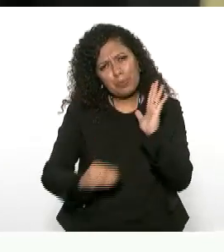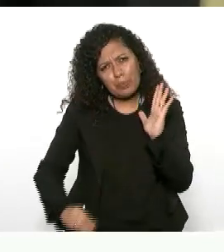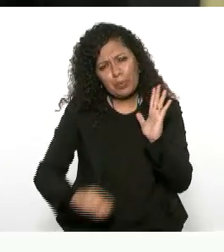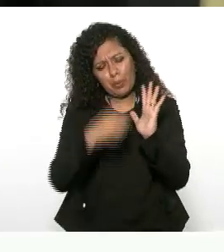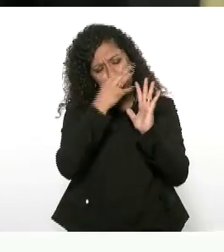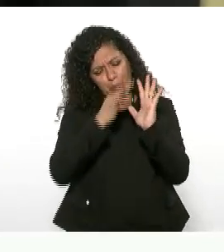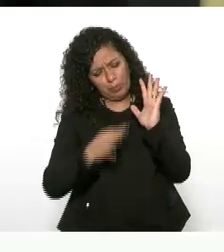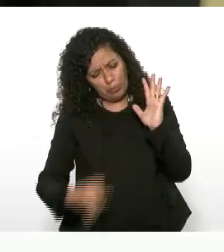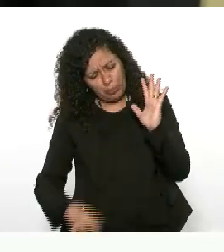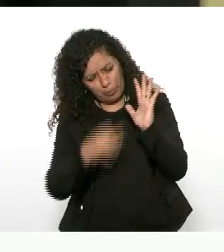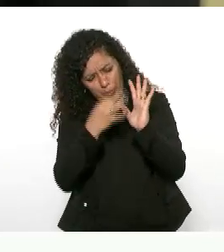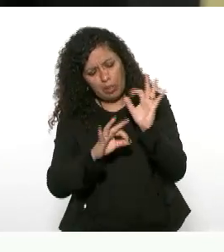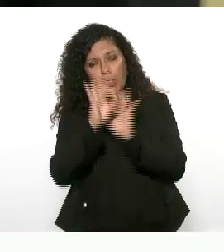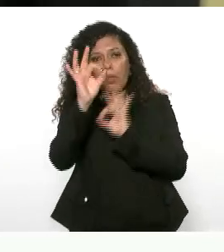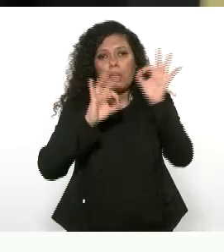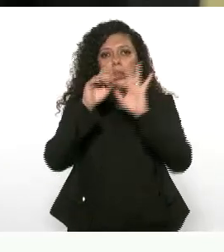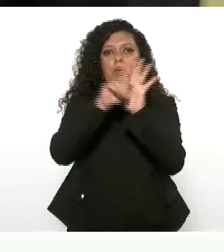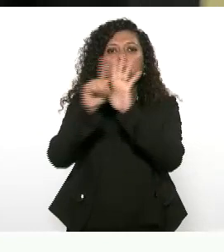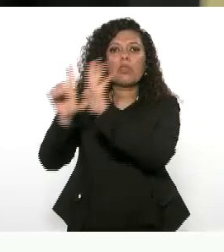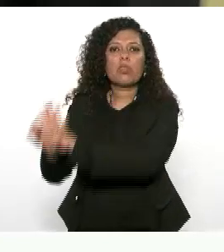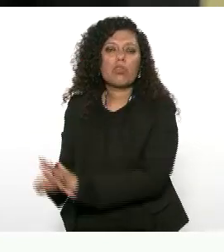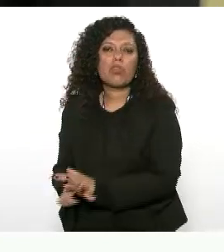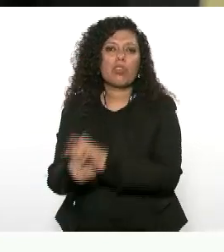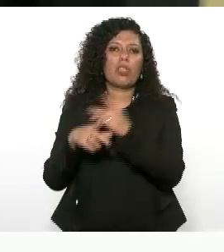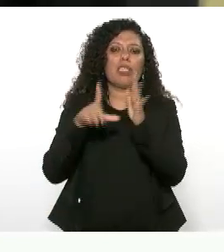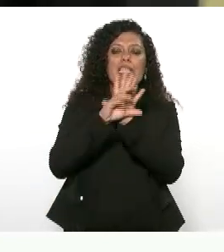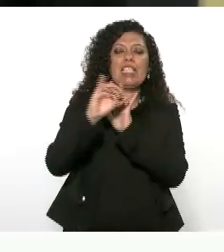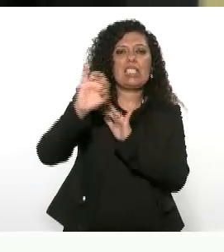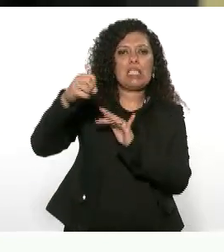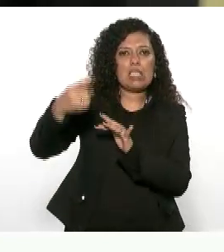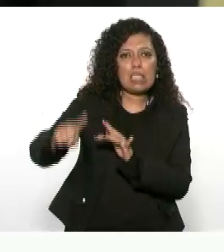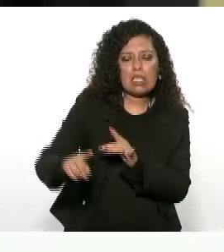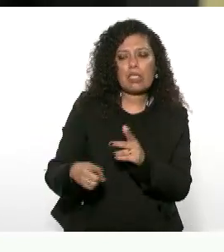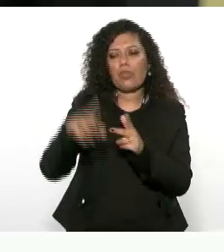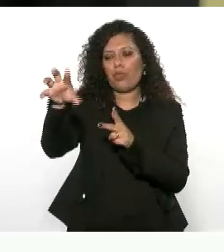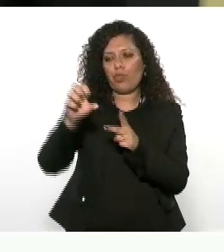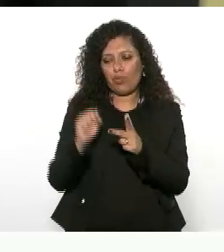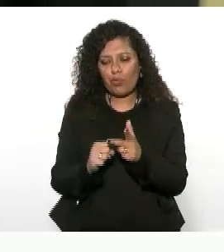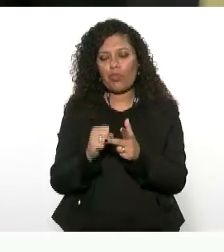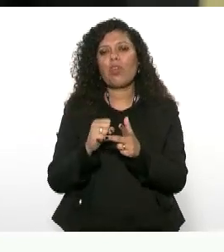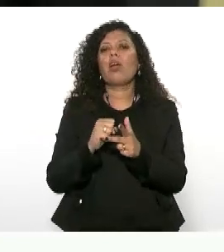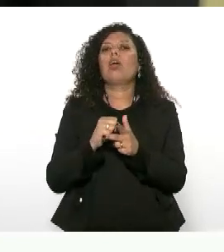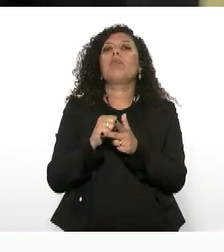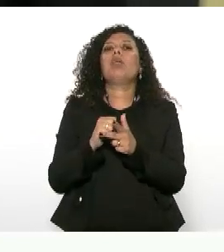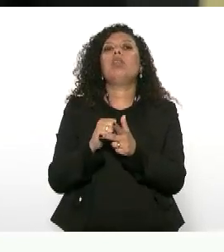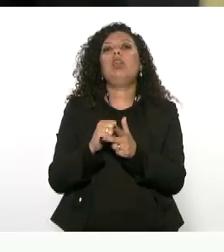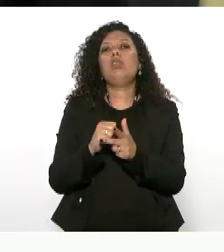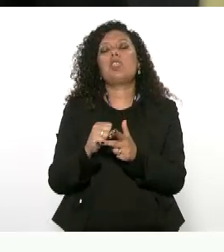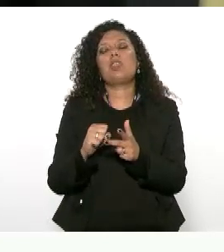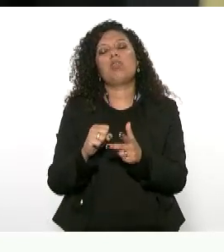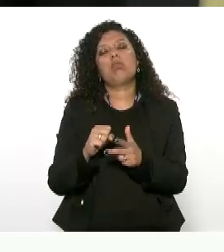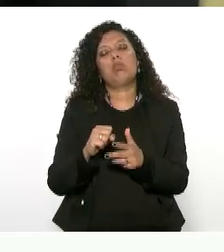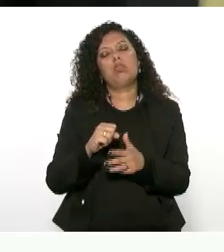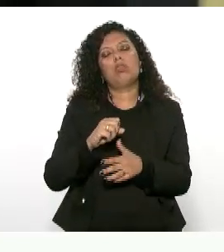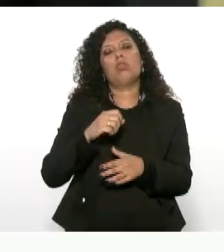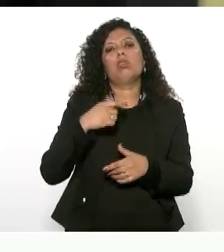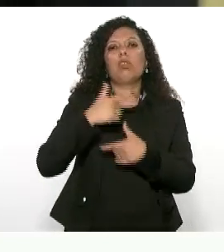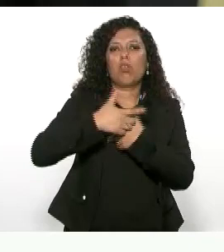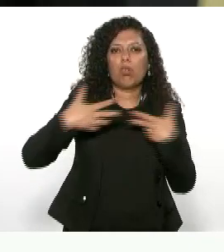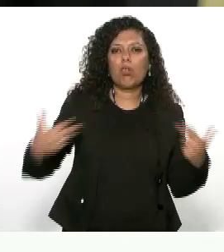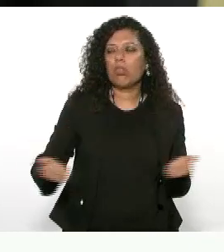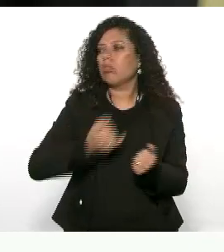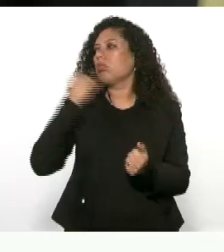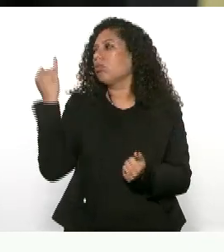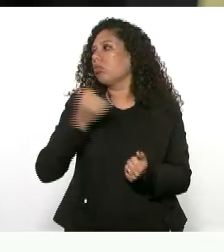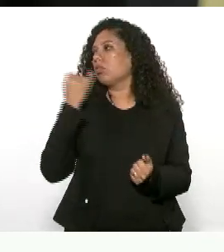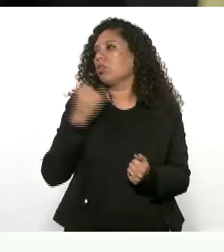de elaboração de projeto, termo de referência, licitação, contratação, execução e prestação de conta dentro do prazo de convênio que